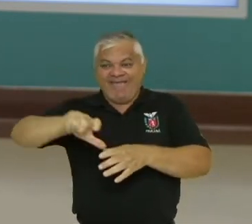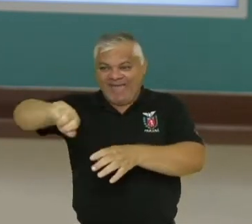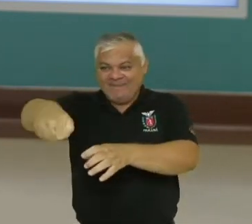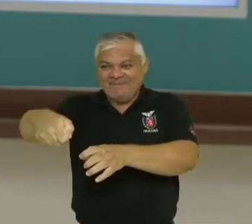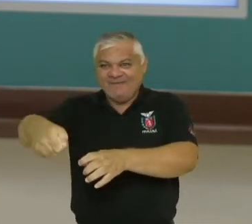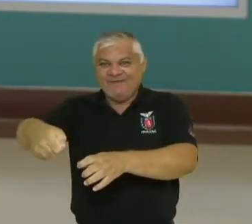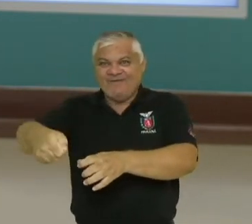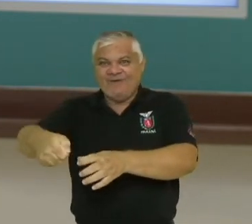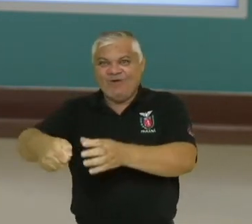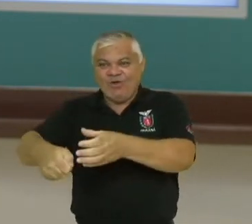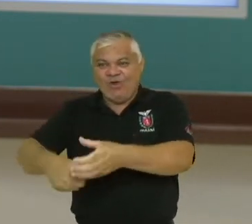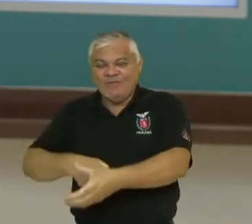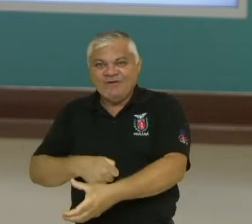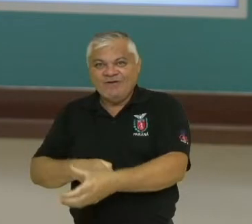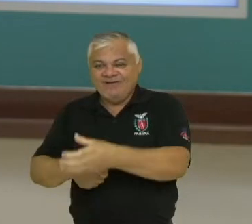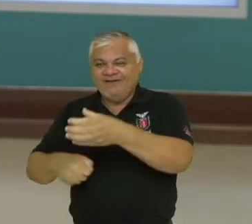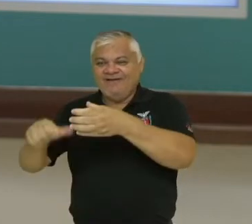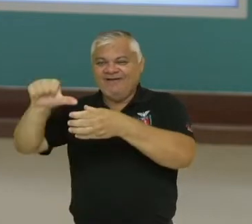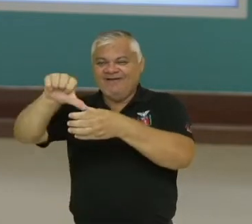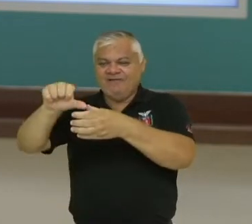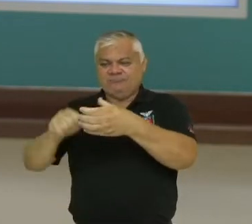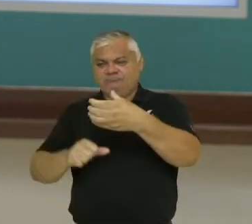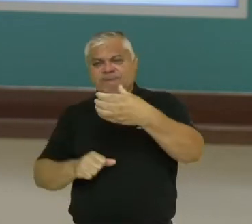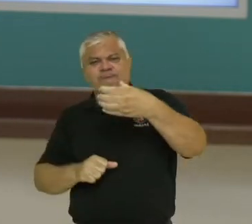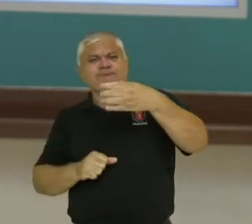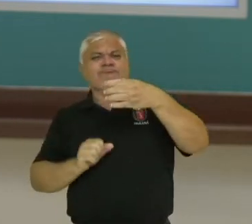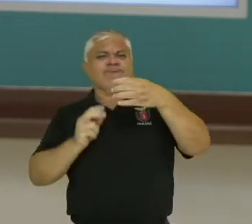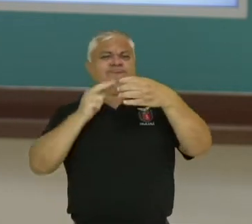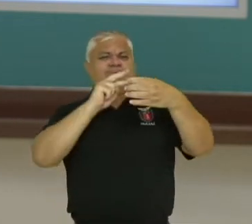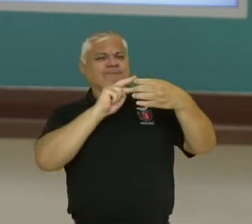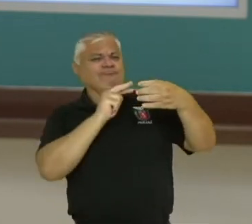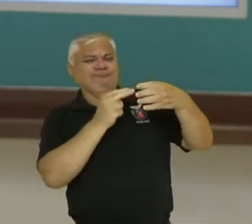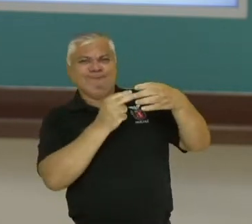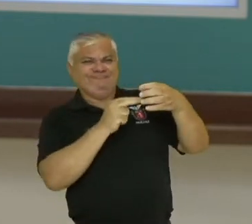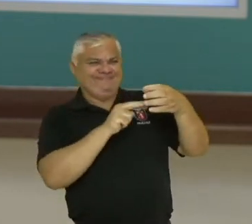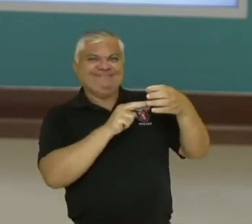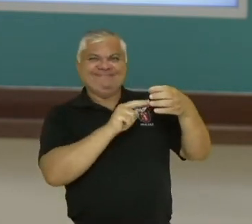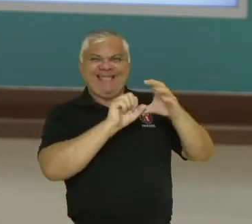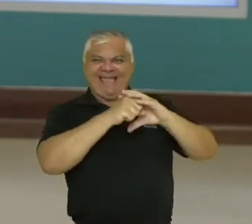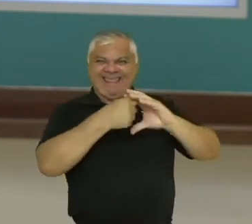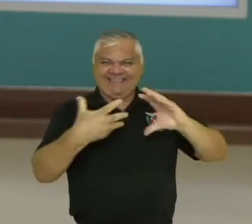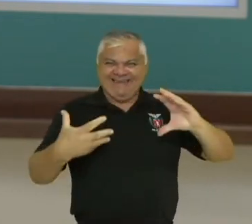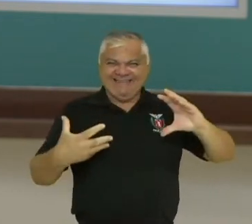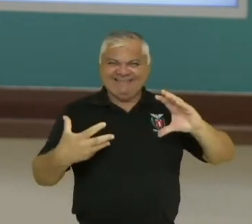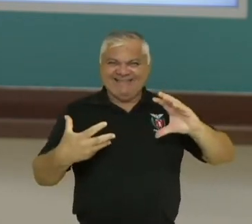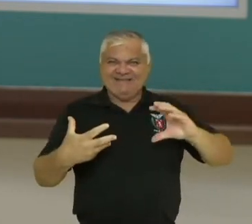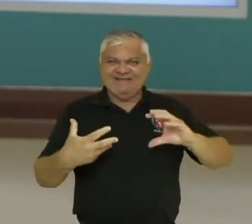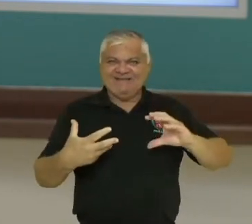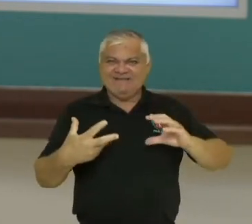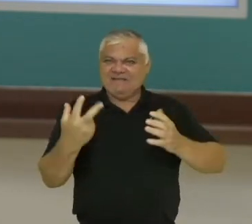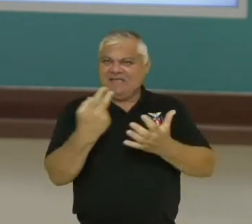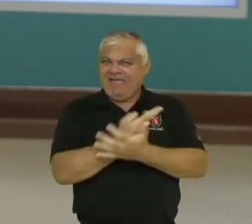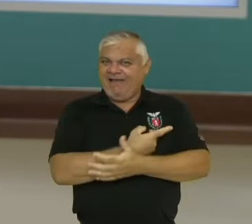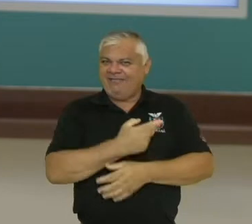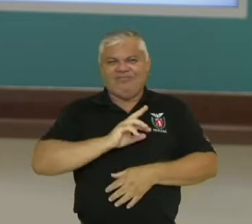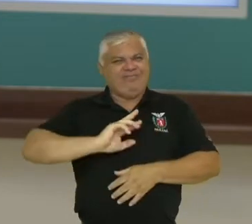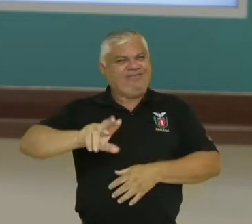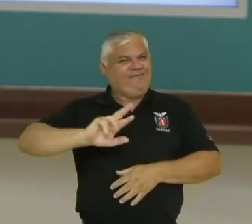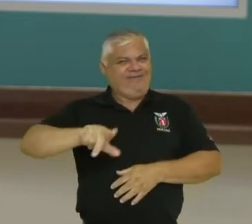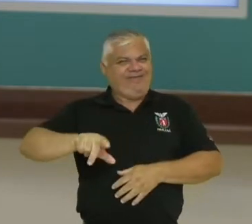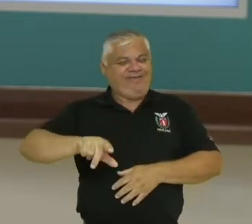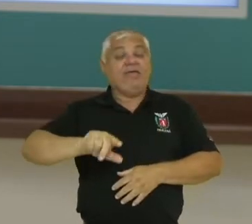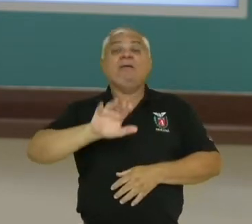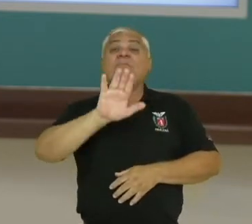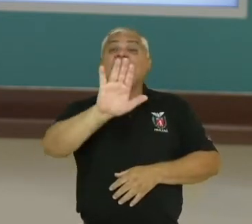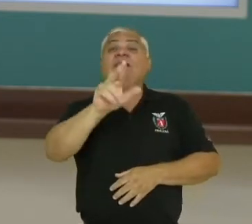torneira, encheu um copo d'água para dar uma olhada na água e pensar nas características? Errado você não fez. Então vamos dar uma